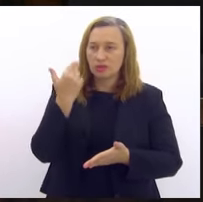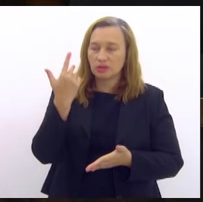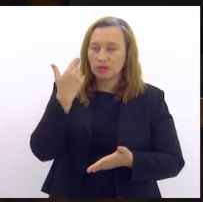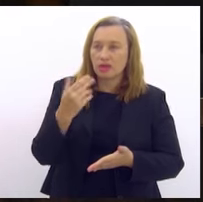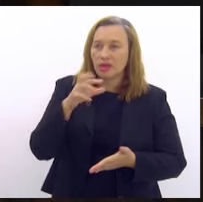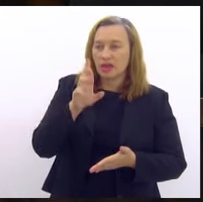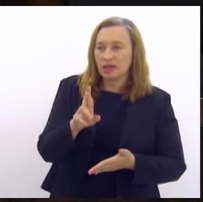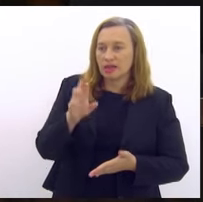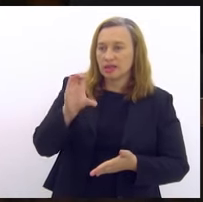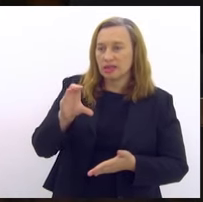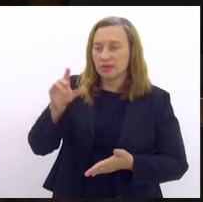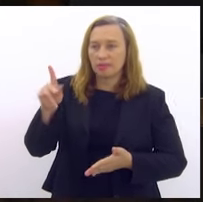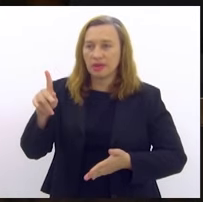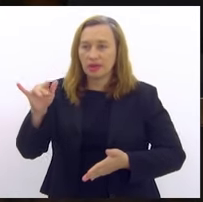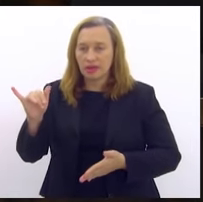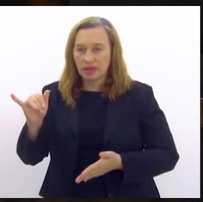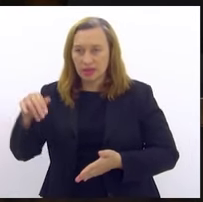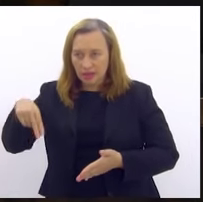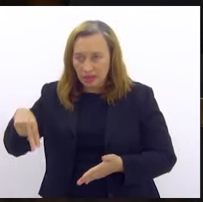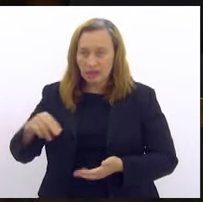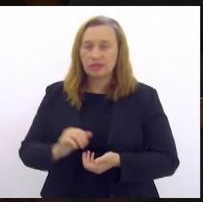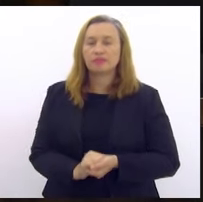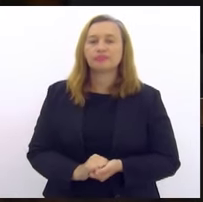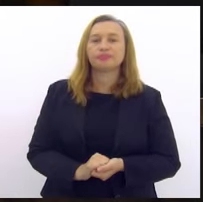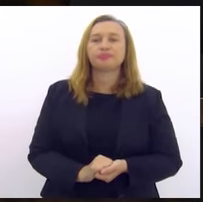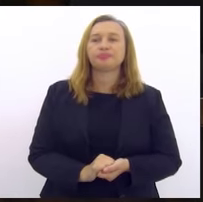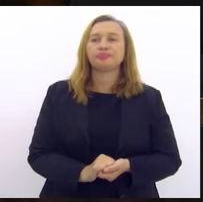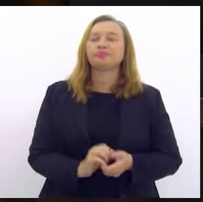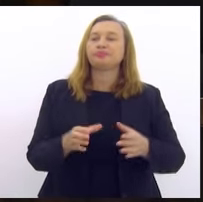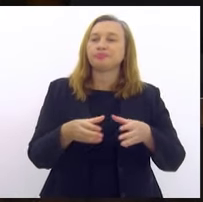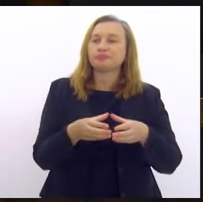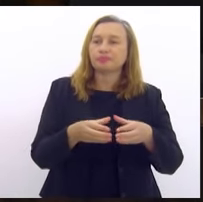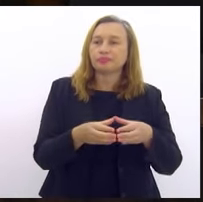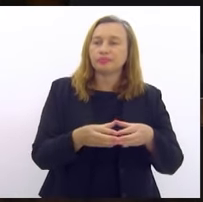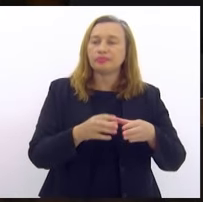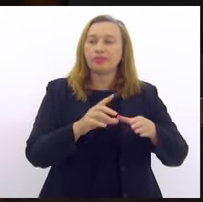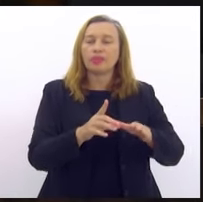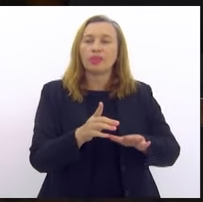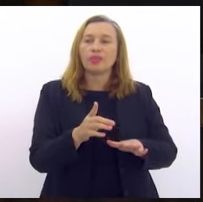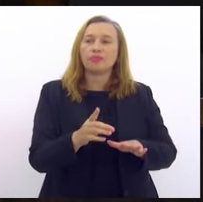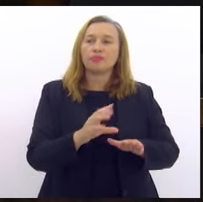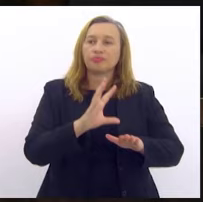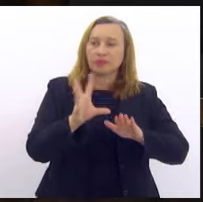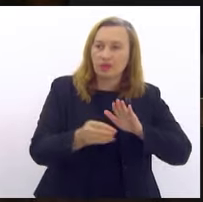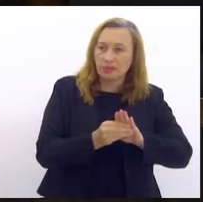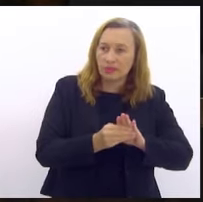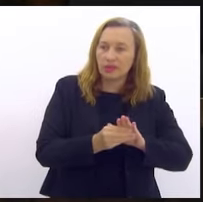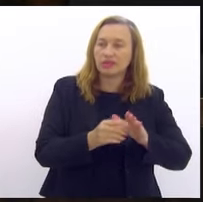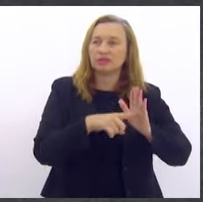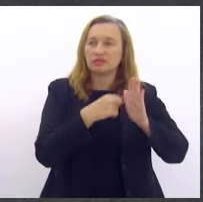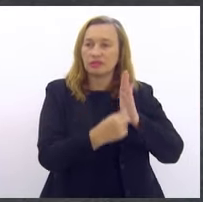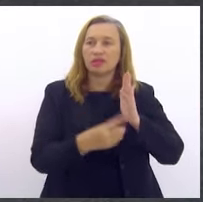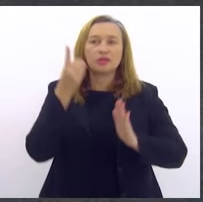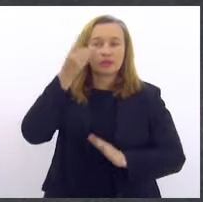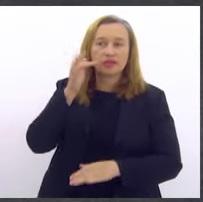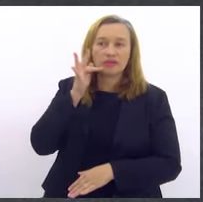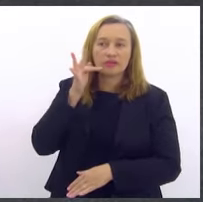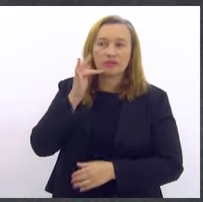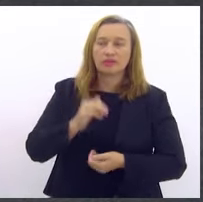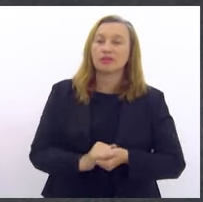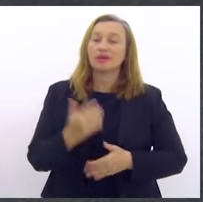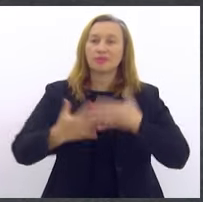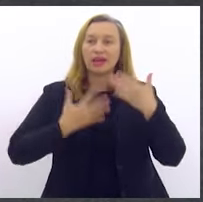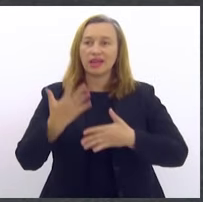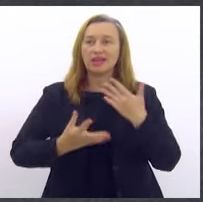RCPN, na forma que menciona, pendendo de parecer da Comissão de Emendas Constitucionais e Vetos, deputado Jorge Felipe Neto. Para a alegria